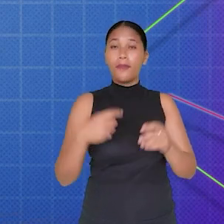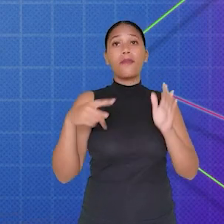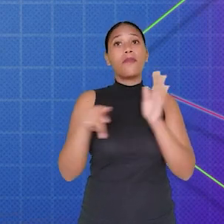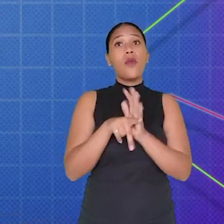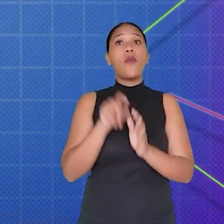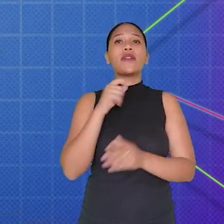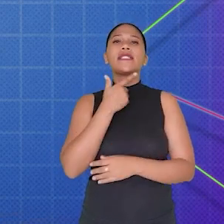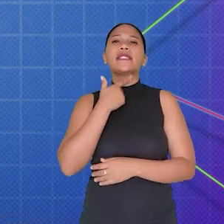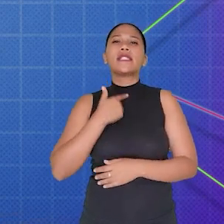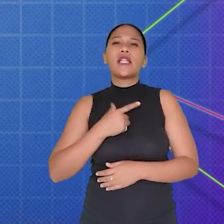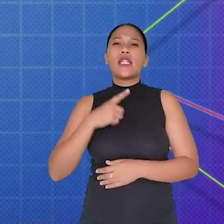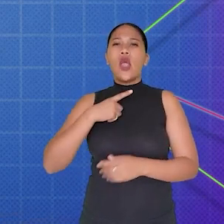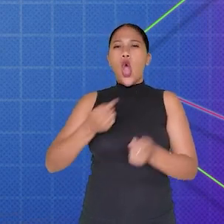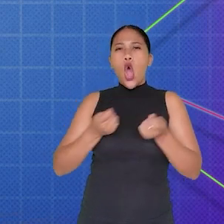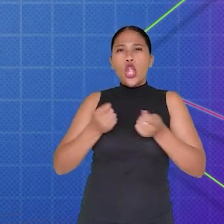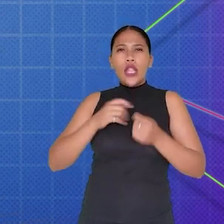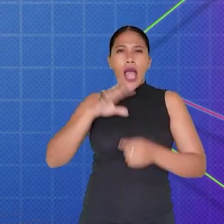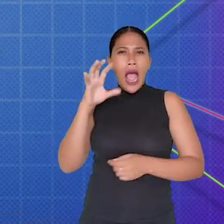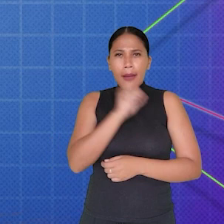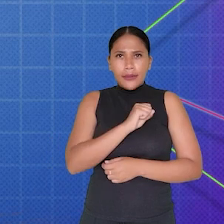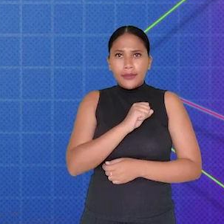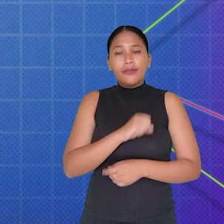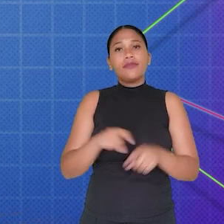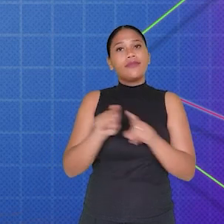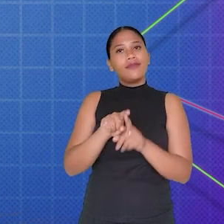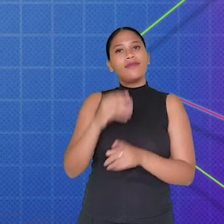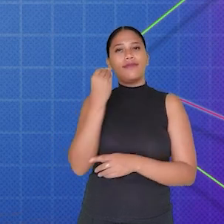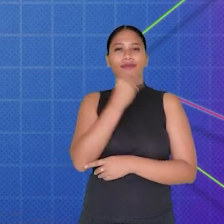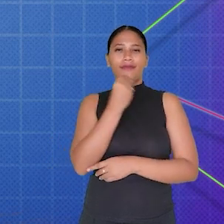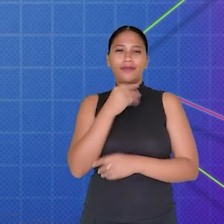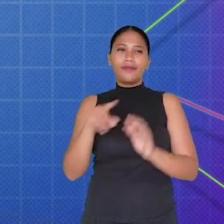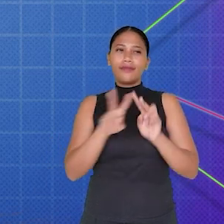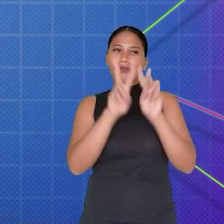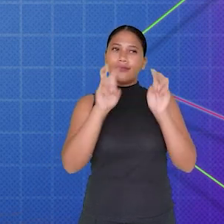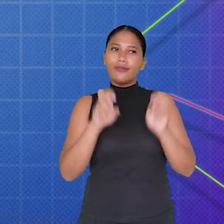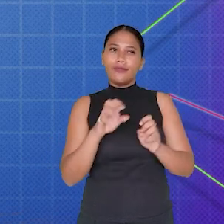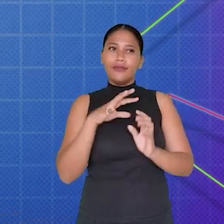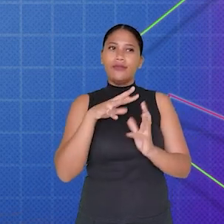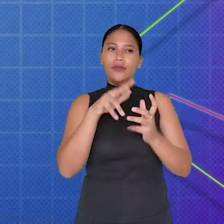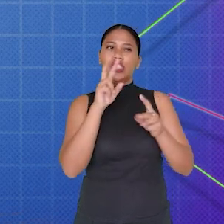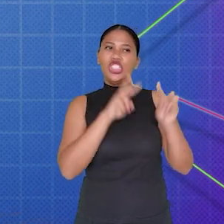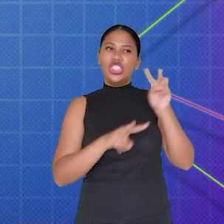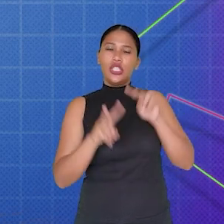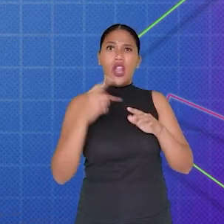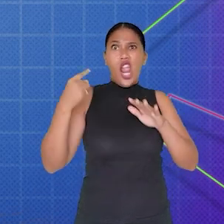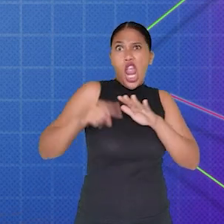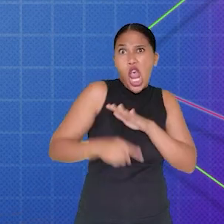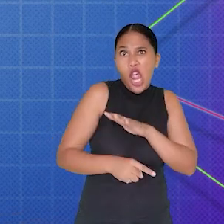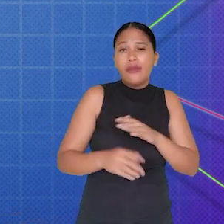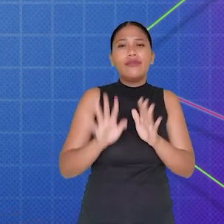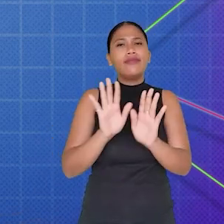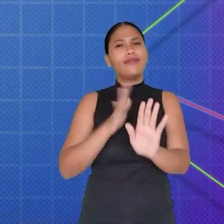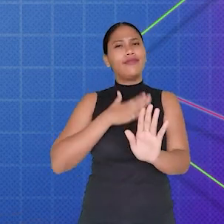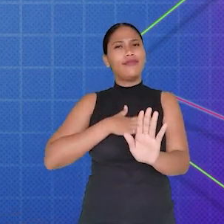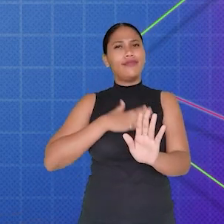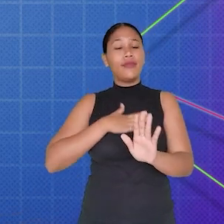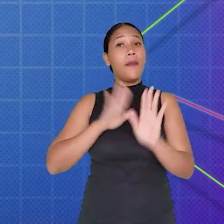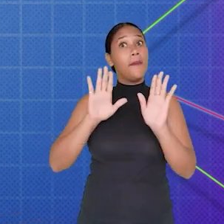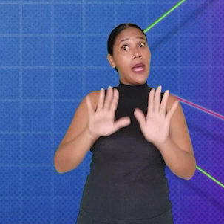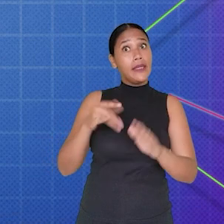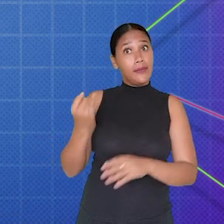designers de jogos que desejam manter aquele controle rápido e fácil sobre a visão geral do jogo, sem se aprofundar em muitos